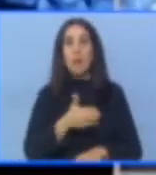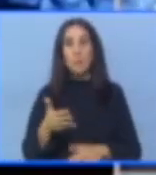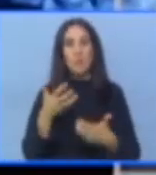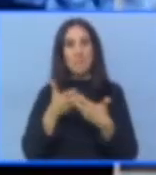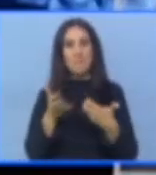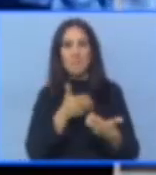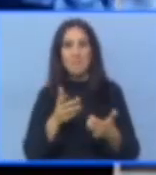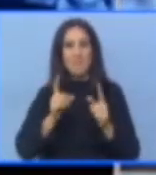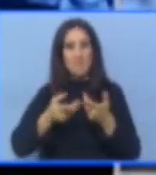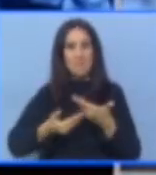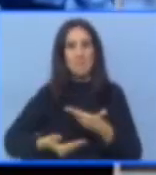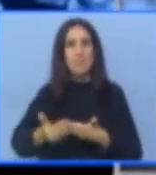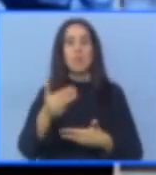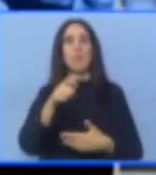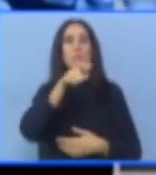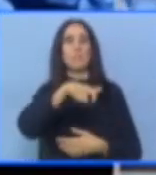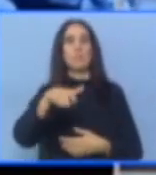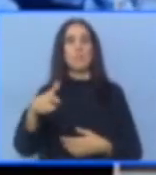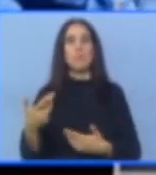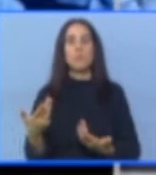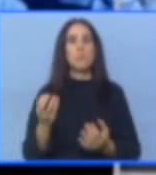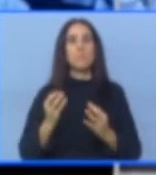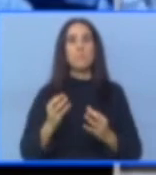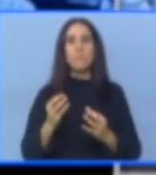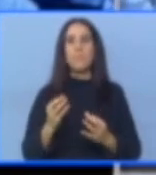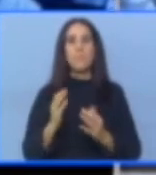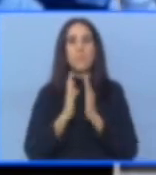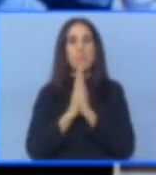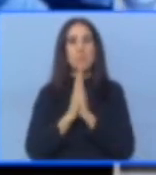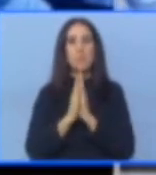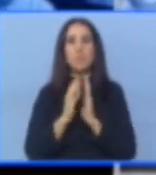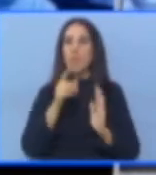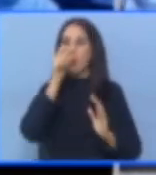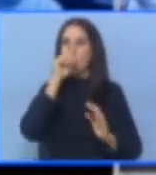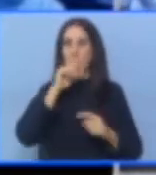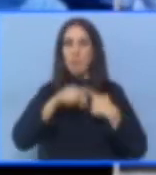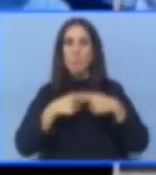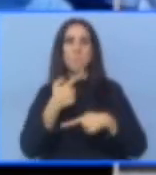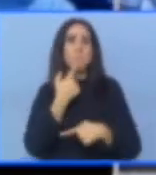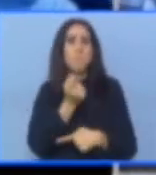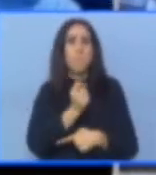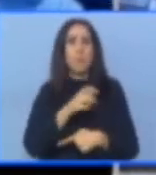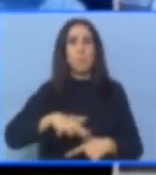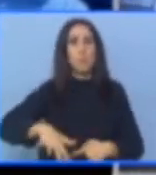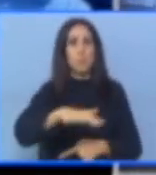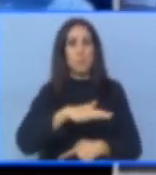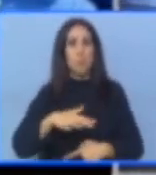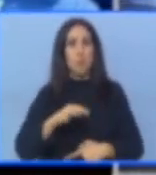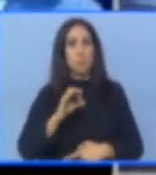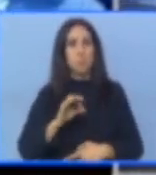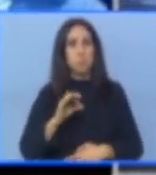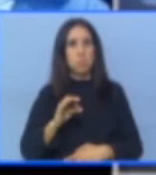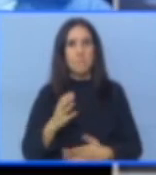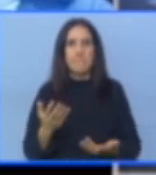em contexto, digamos, em que as pessoas não podem ter a sua dimensão religiosa de forma habitual porque estão numa zona